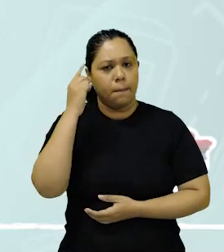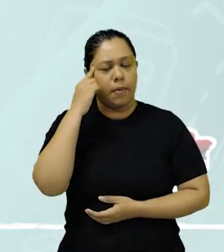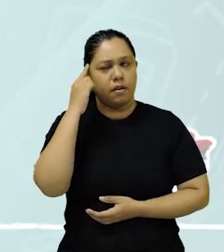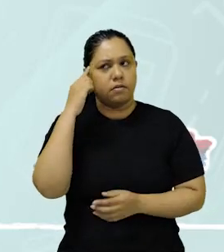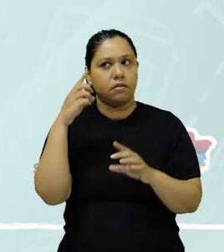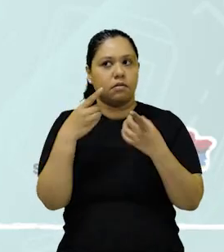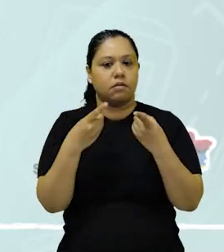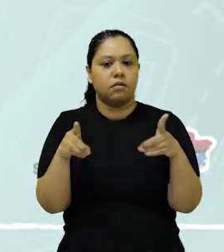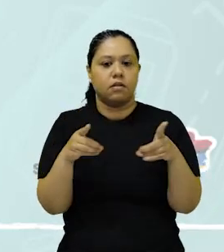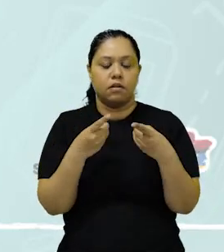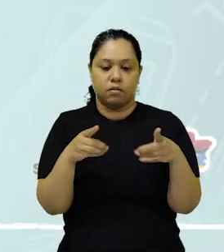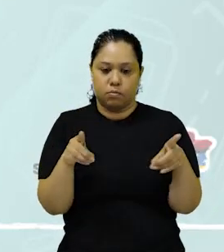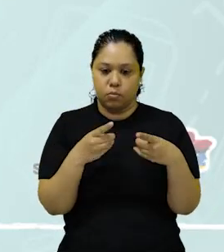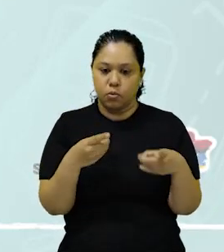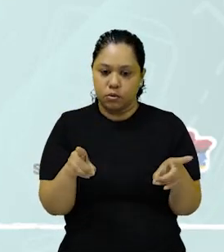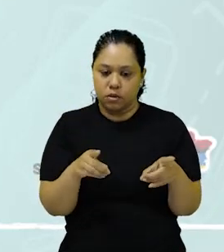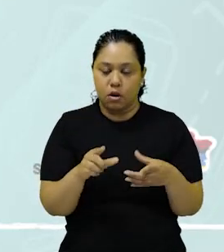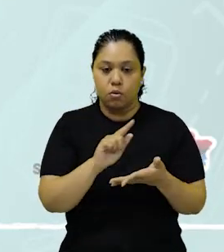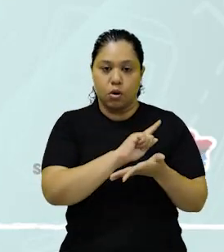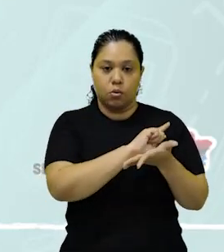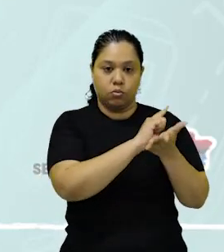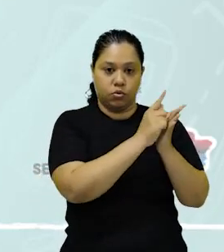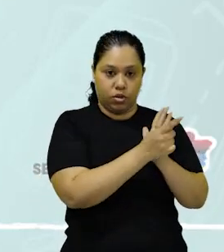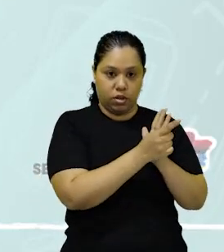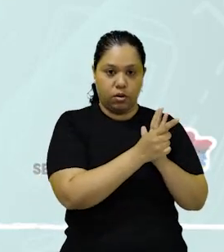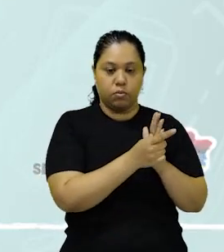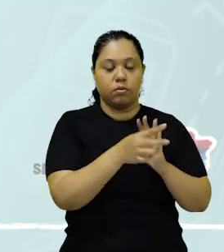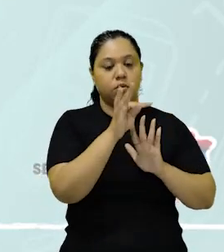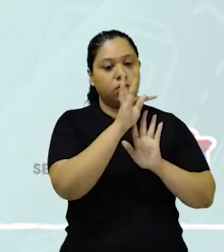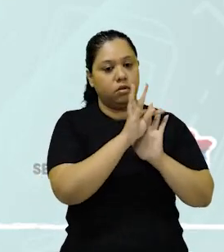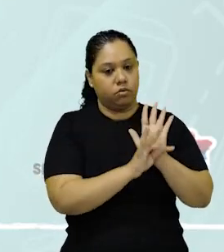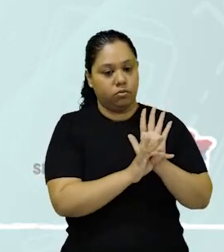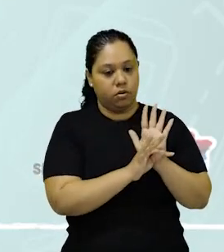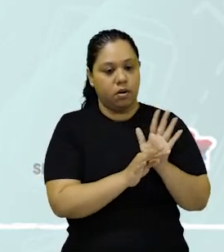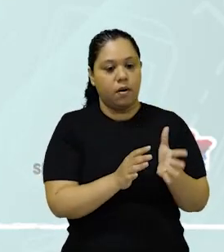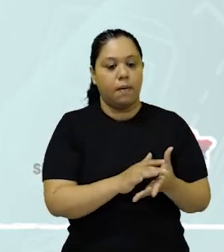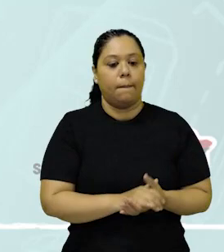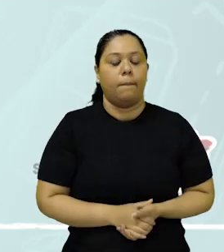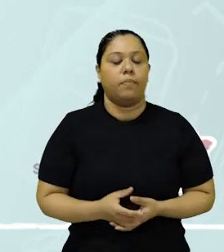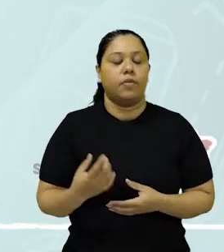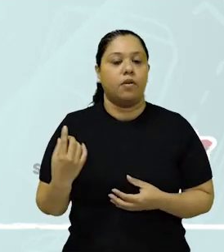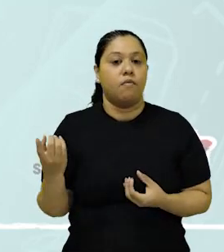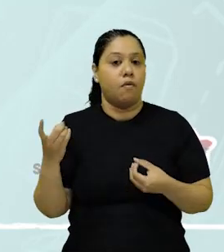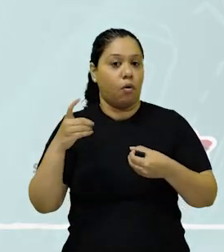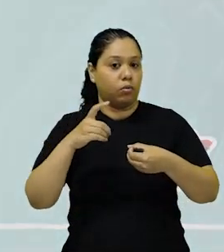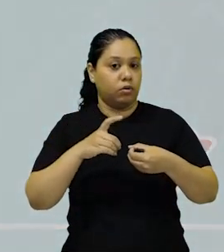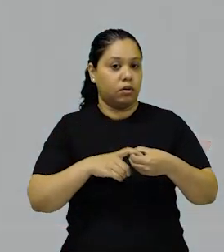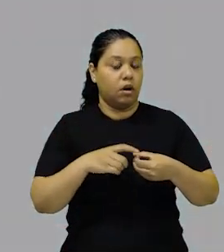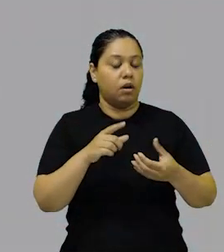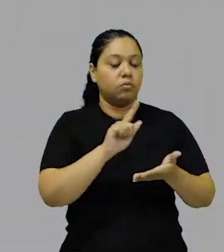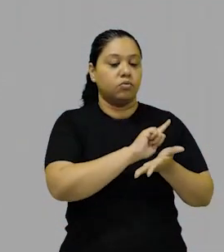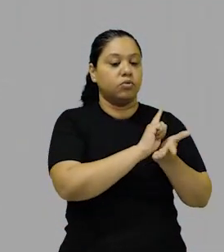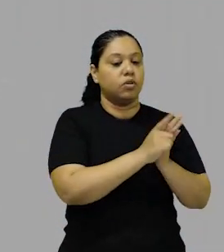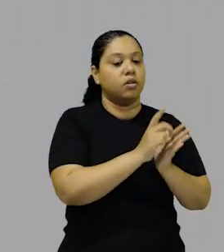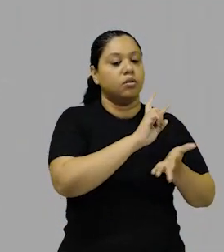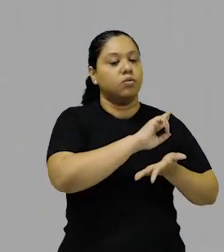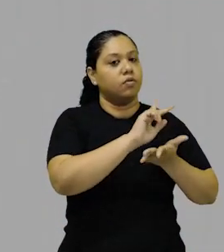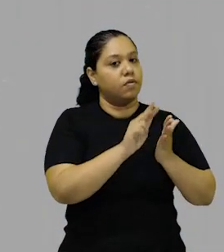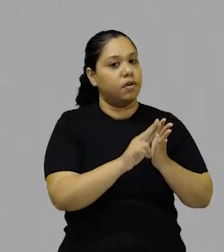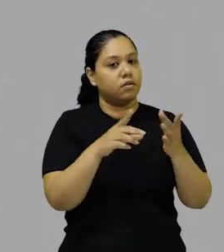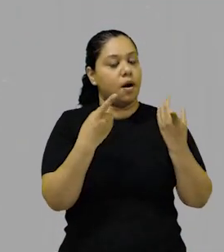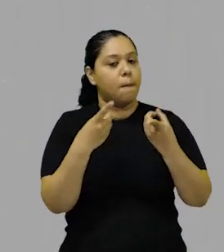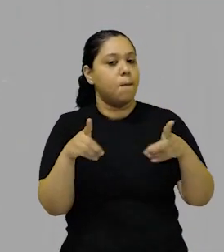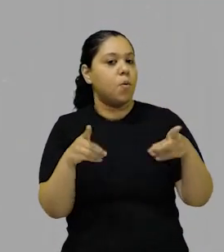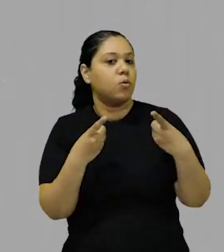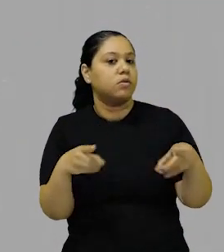músicas, pessoal, como gênero textual, voltando para os gêneros variados ou gêneros diversos, a música é um tipo de